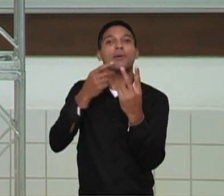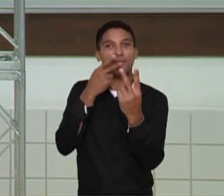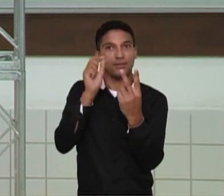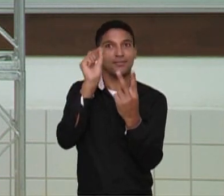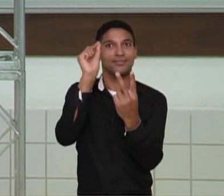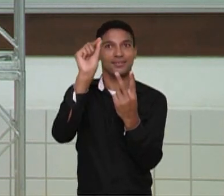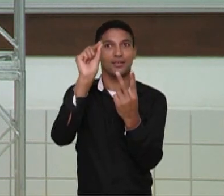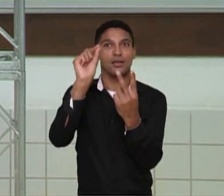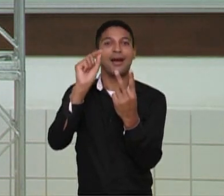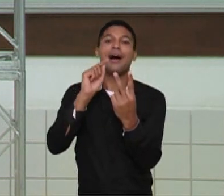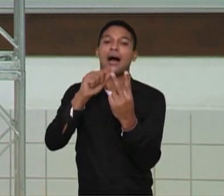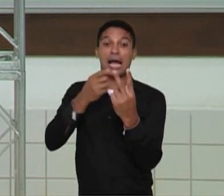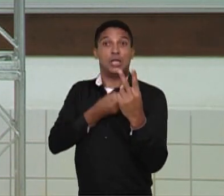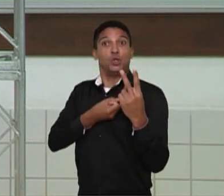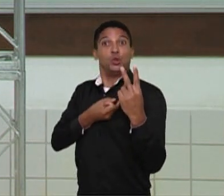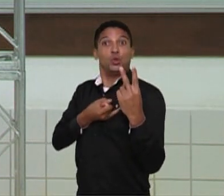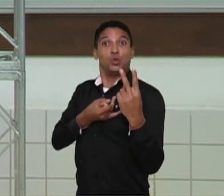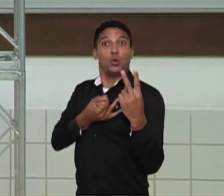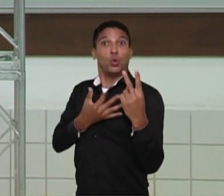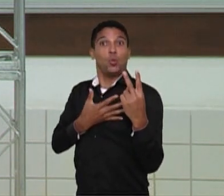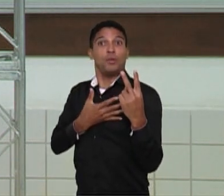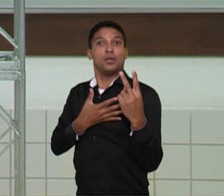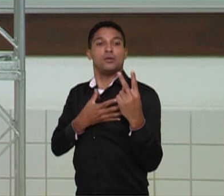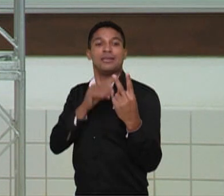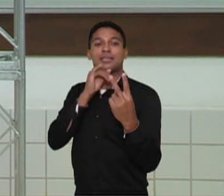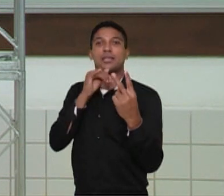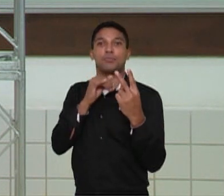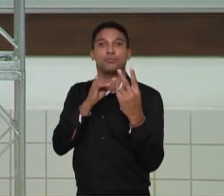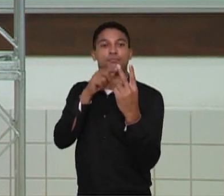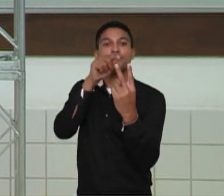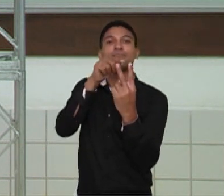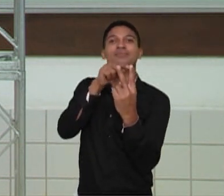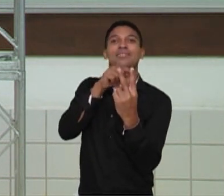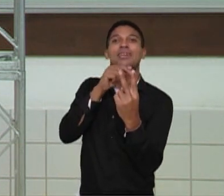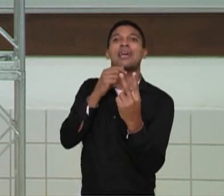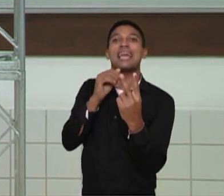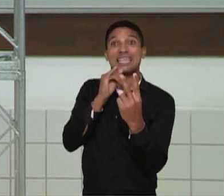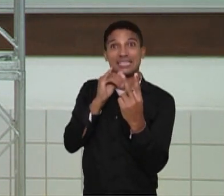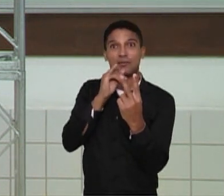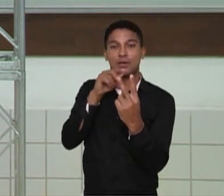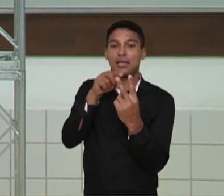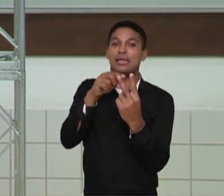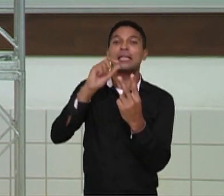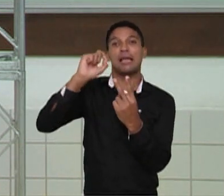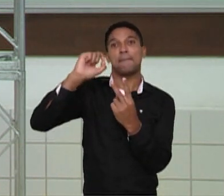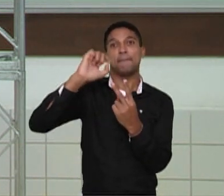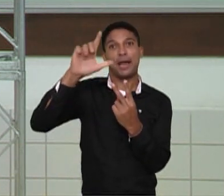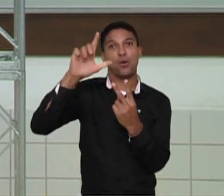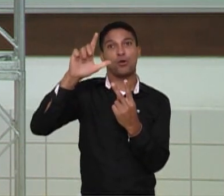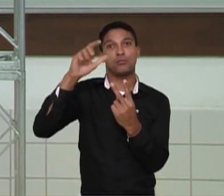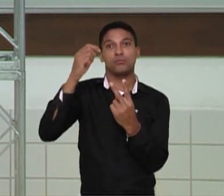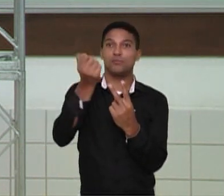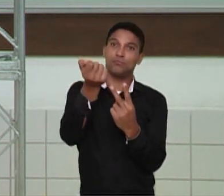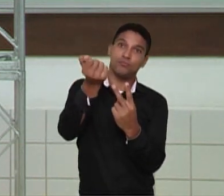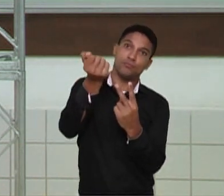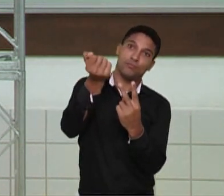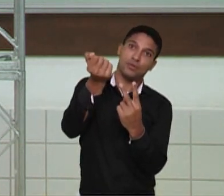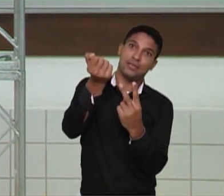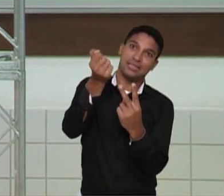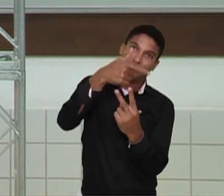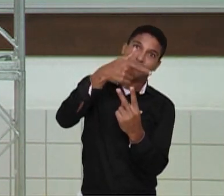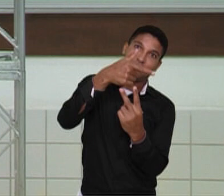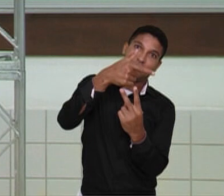B. Então, eu consigo posicionar ele aqui. Mas eu não consigo mais falar para você qual que é o sucessor dele. Fica clara essa ideia?